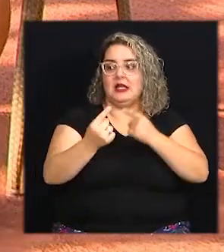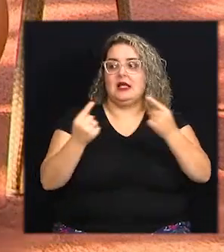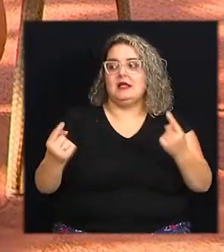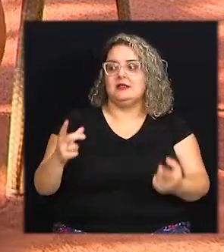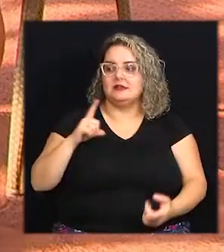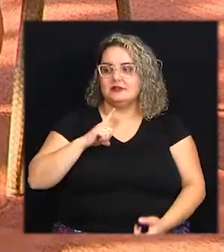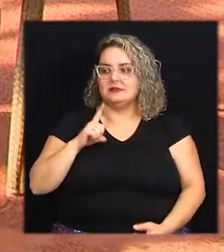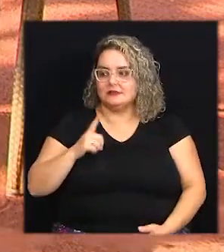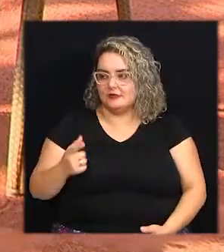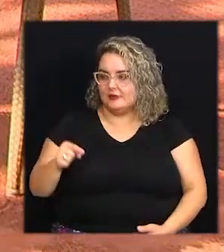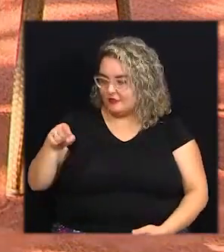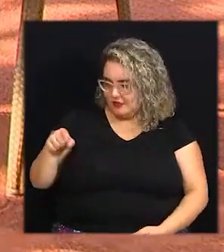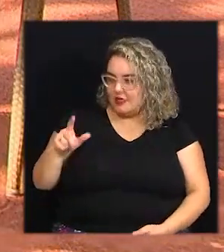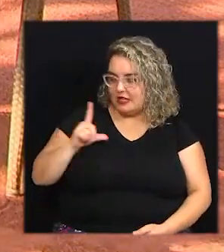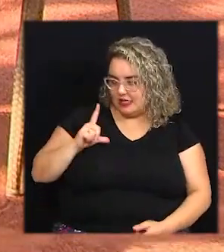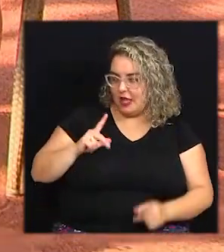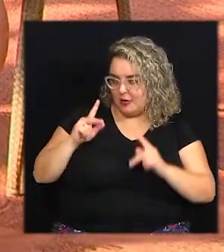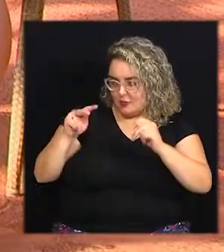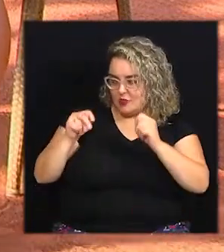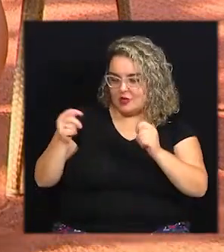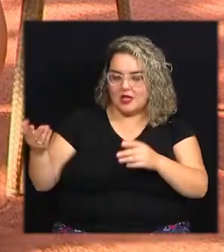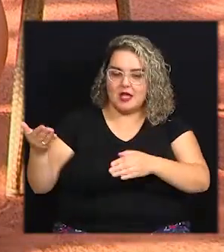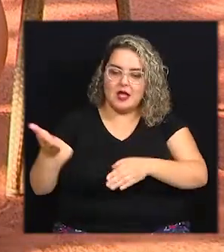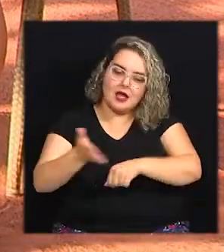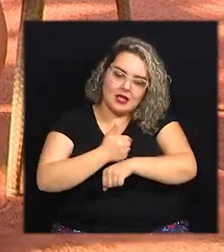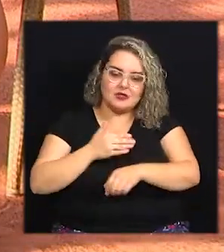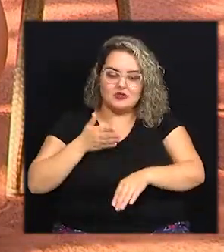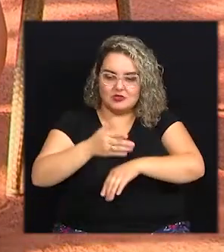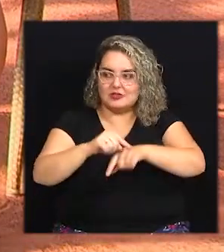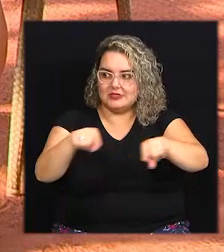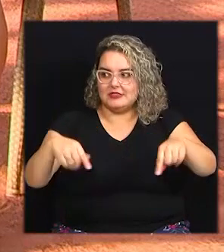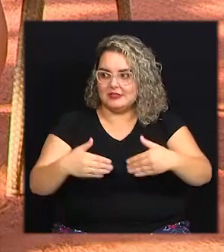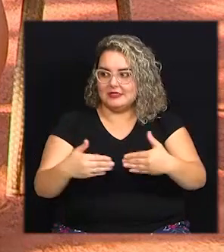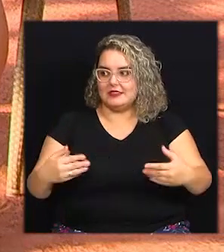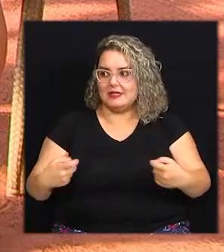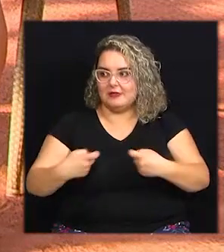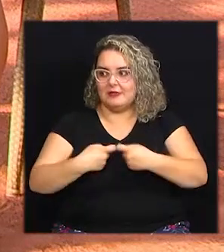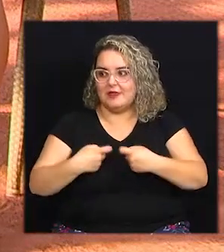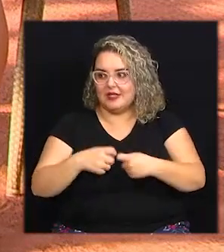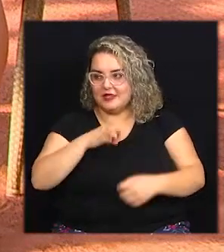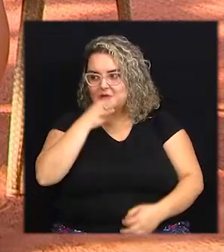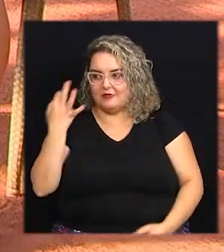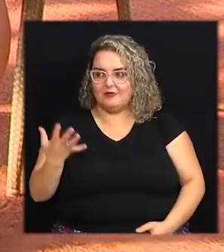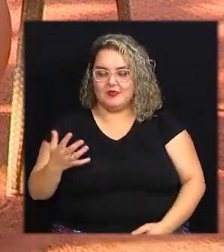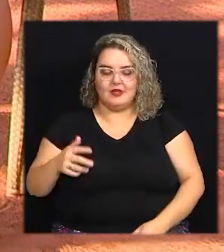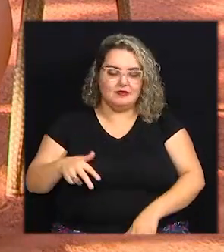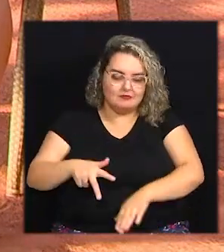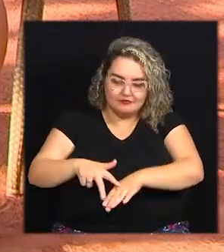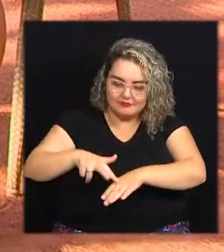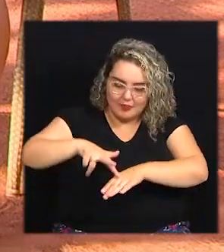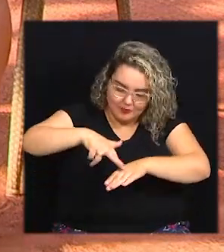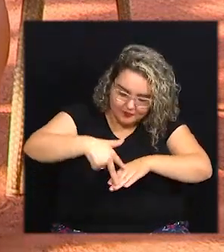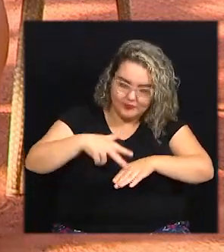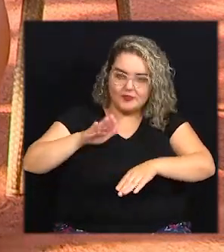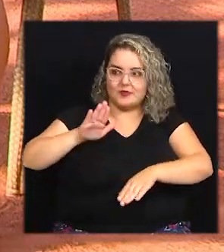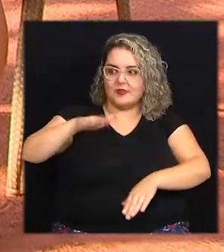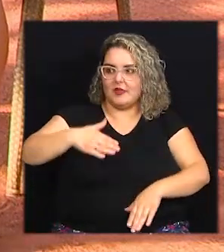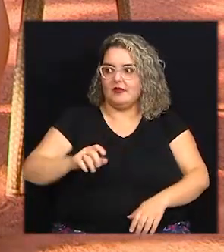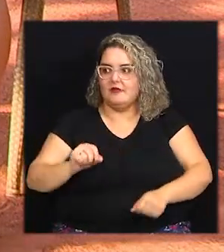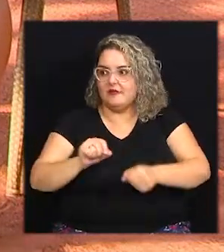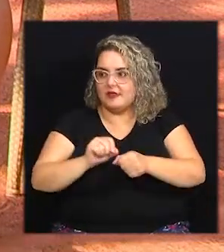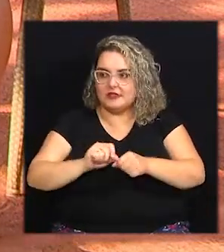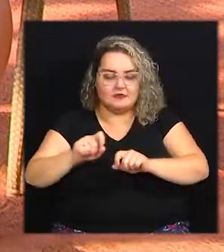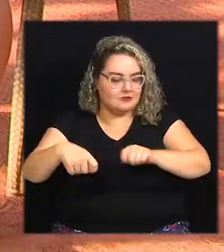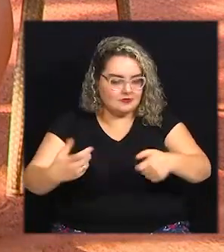enfim, cada um tem. Você tem uma superstição antes de entrar em quadra, tem a meia da sorte, tem que entrar com o pé direito, tem que fazer